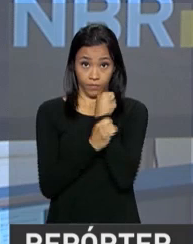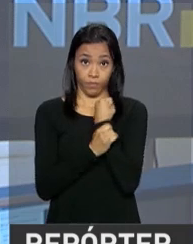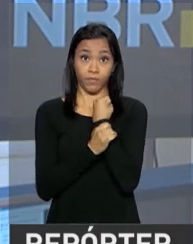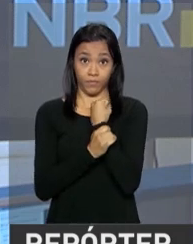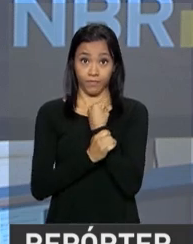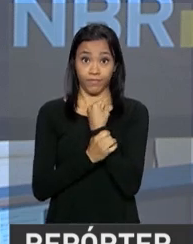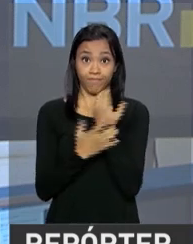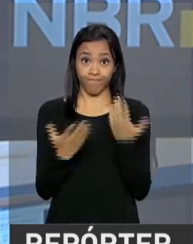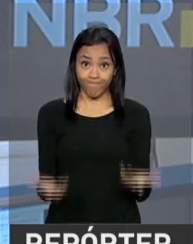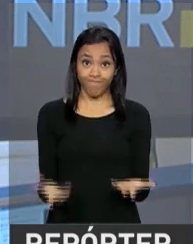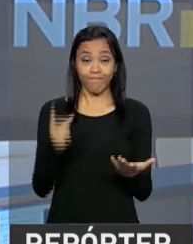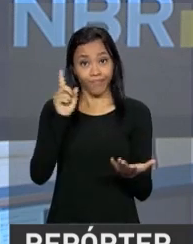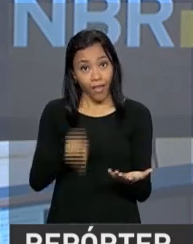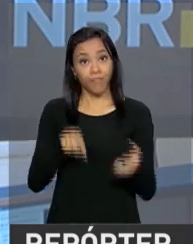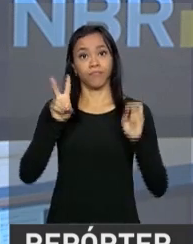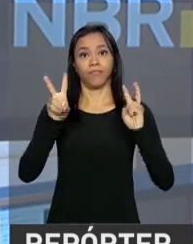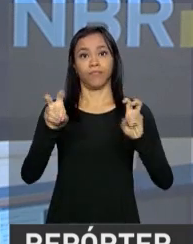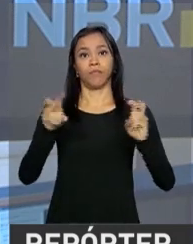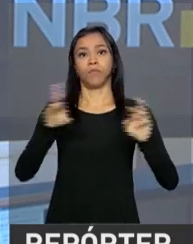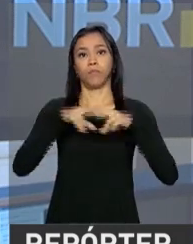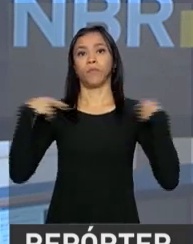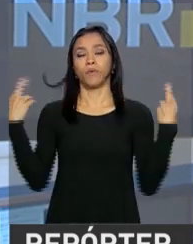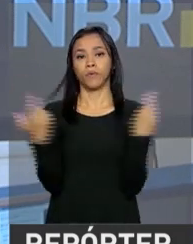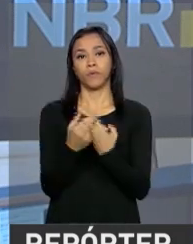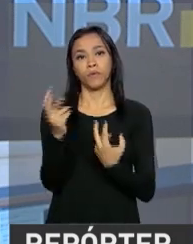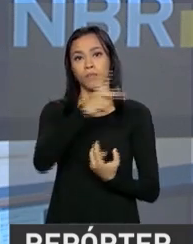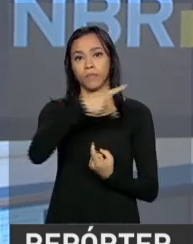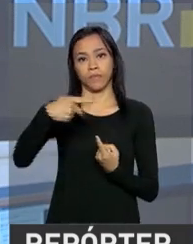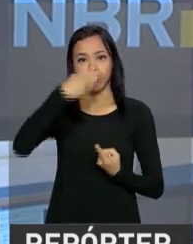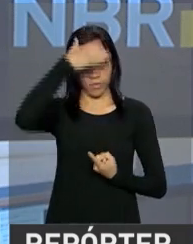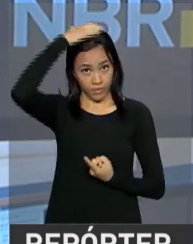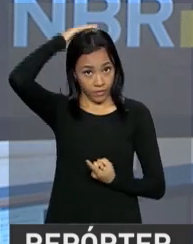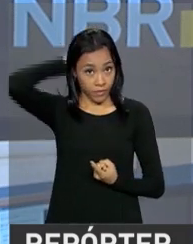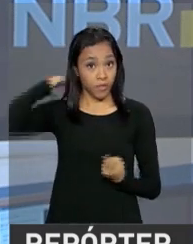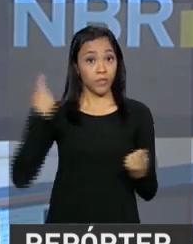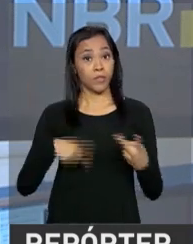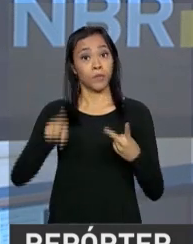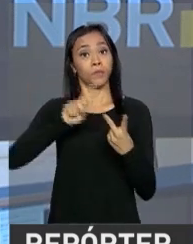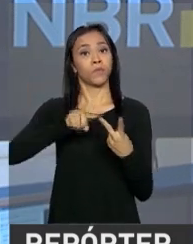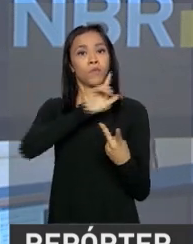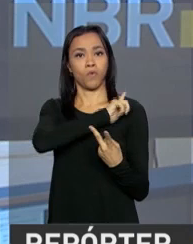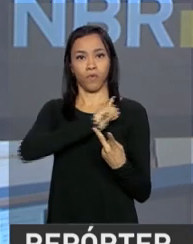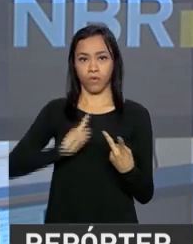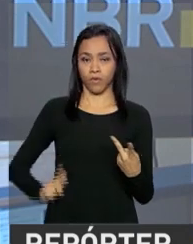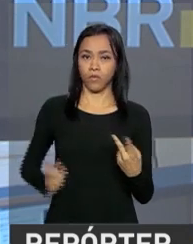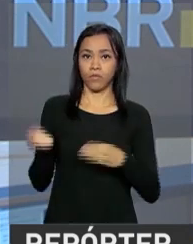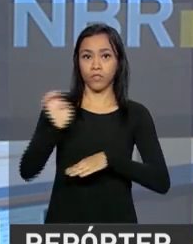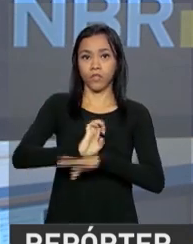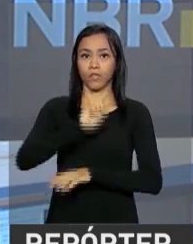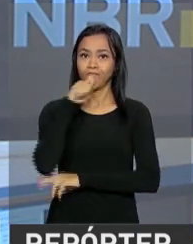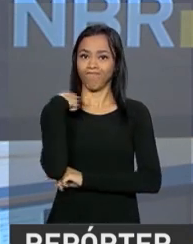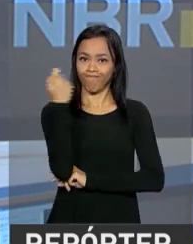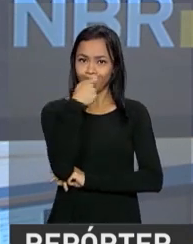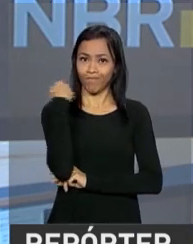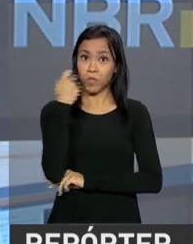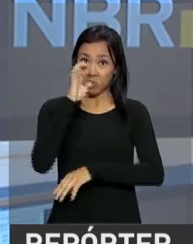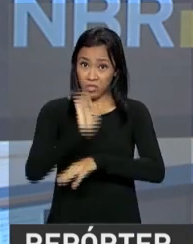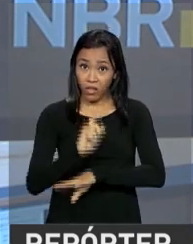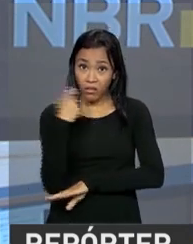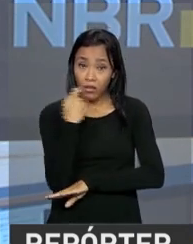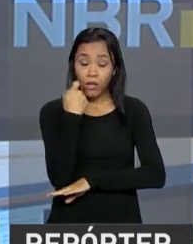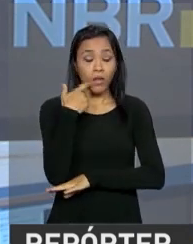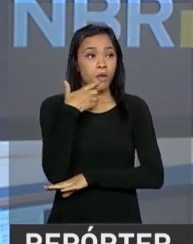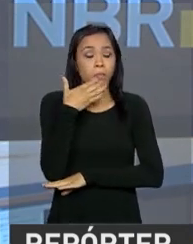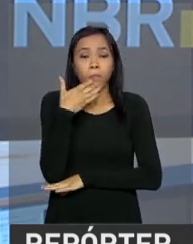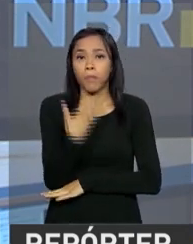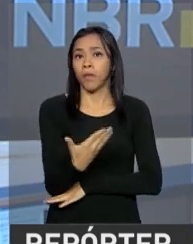foi tema de uma reunião entre o presidente em exercício, Michel Temer, e o governador do Rio Grande do Sul. O Estado pede ajuda da Força